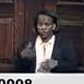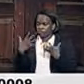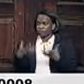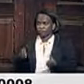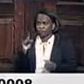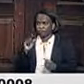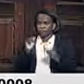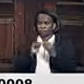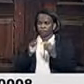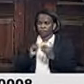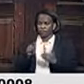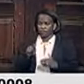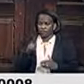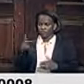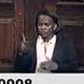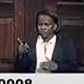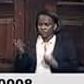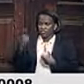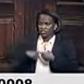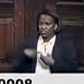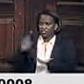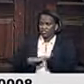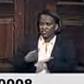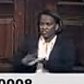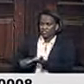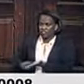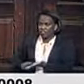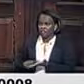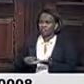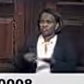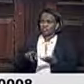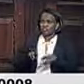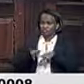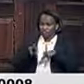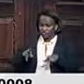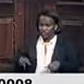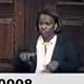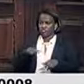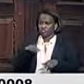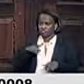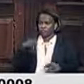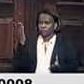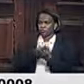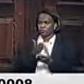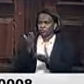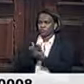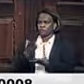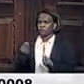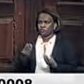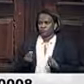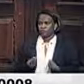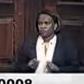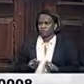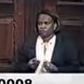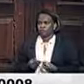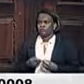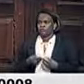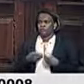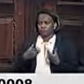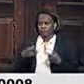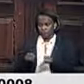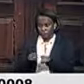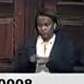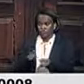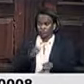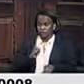concordam com a conciliação e vários respondem a inúmeros processos. Tive,